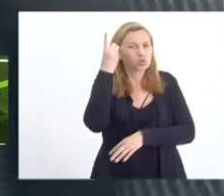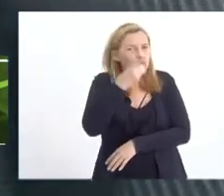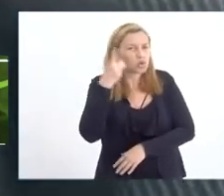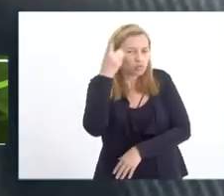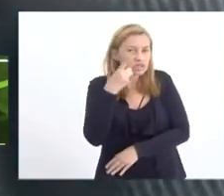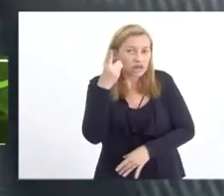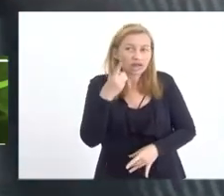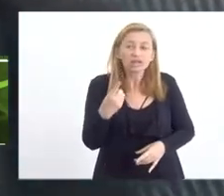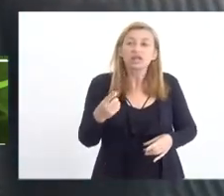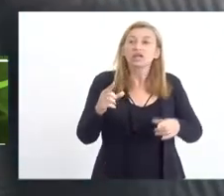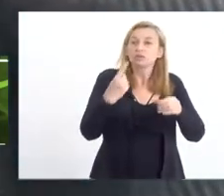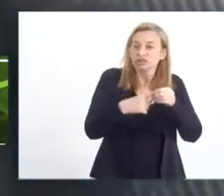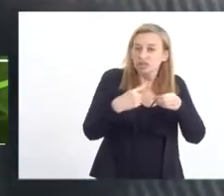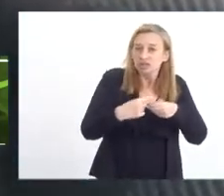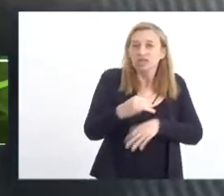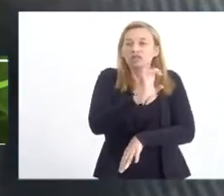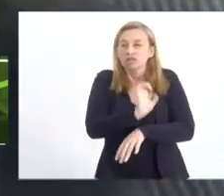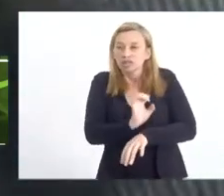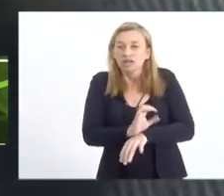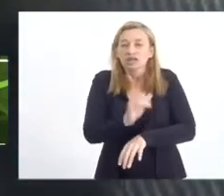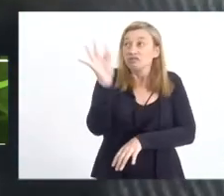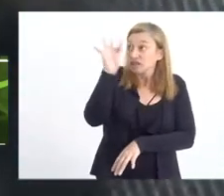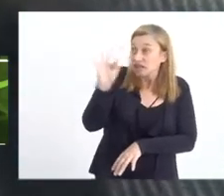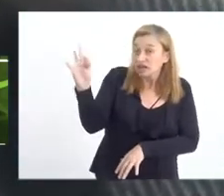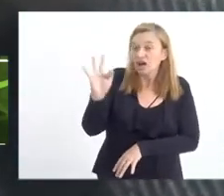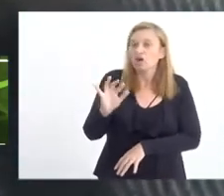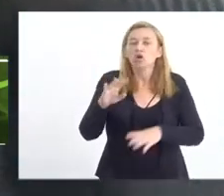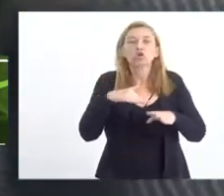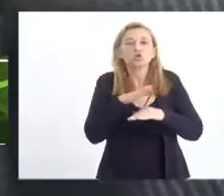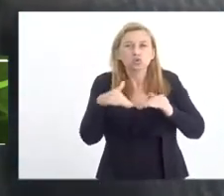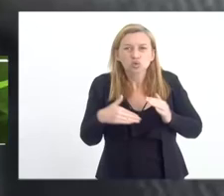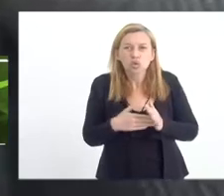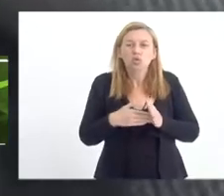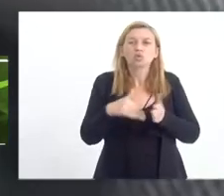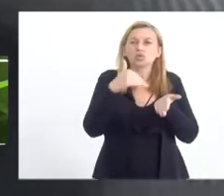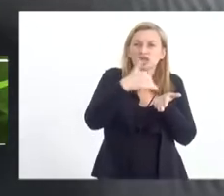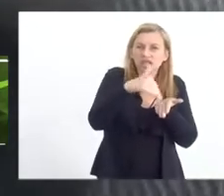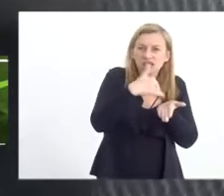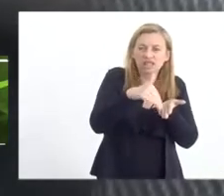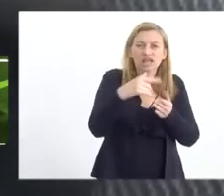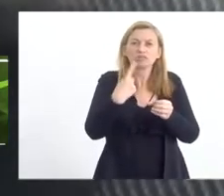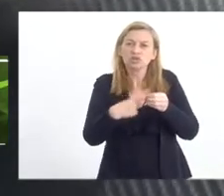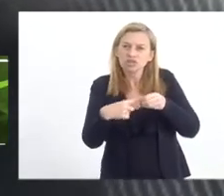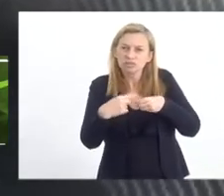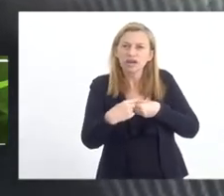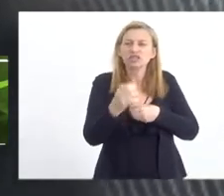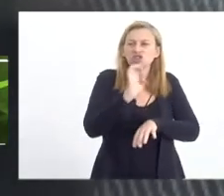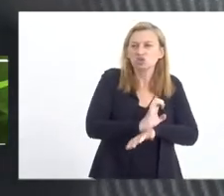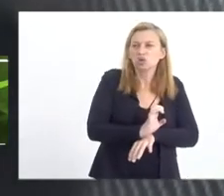parlamentares municipais, estaduais, federais, todos os secretários